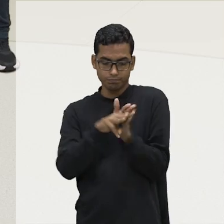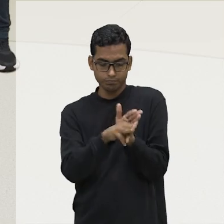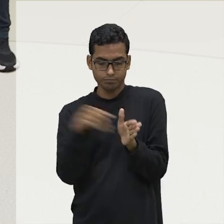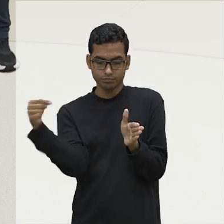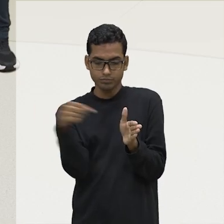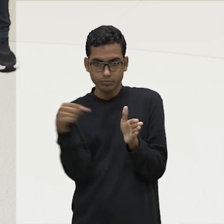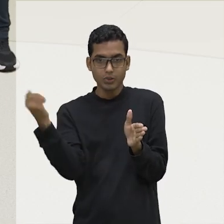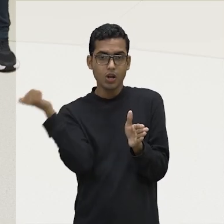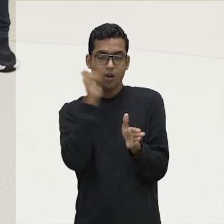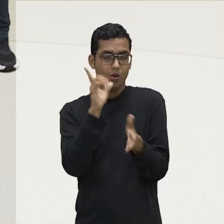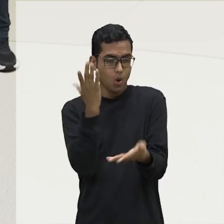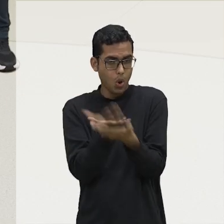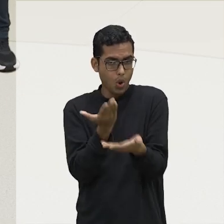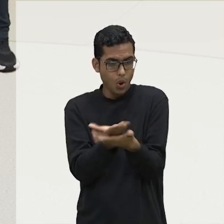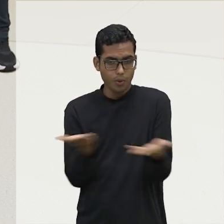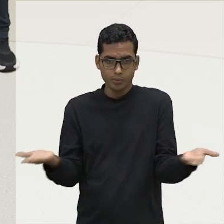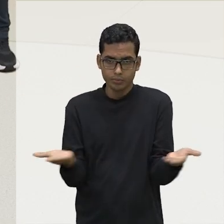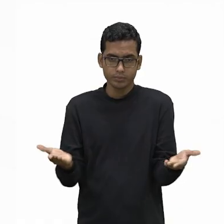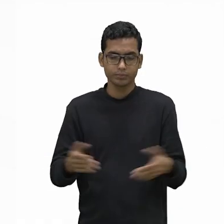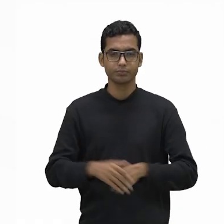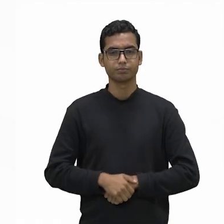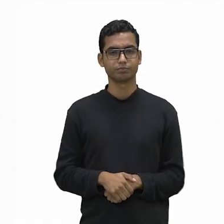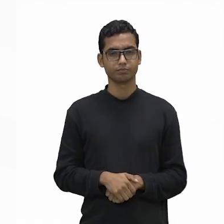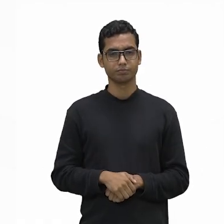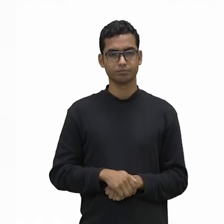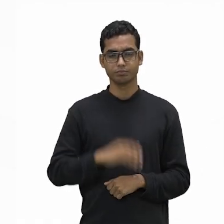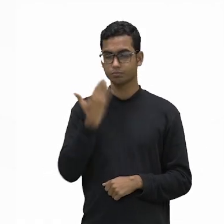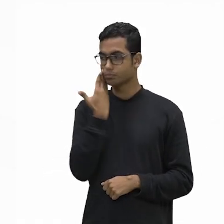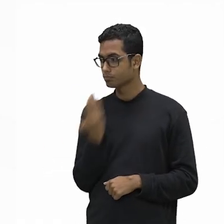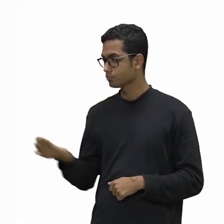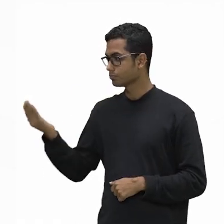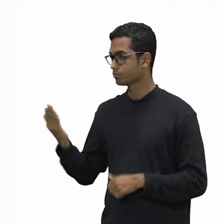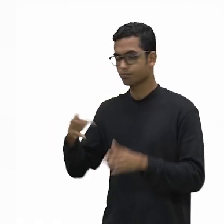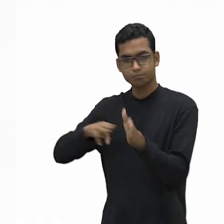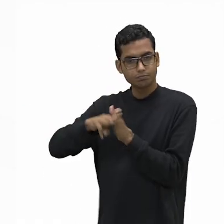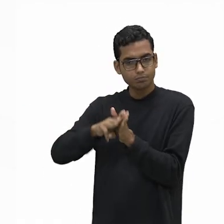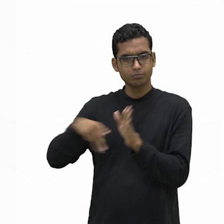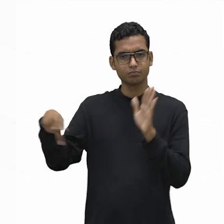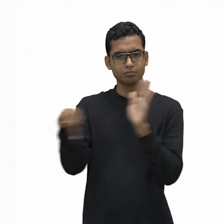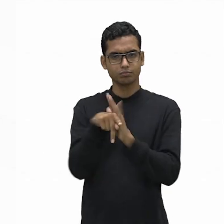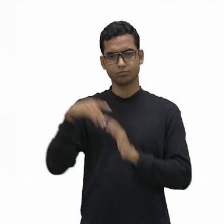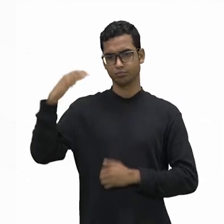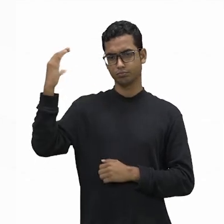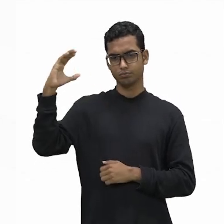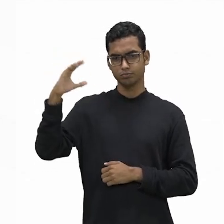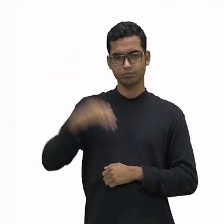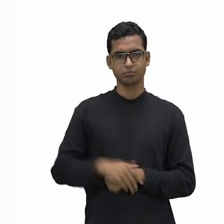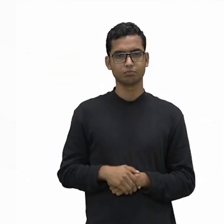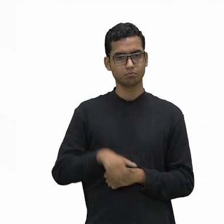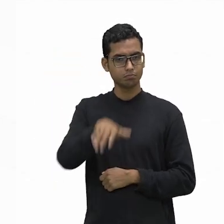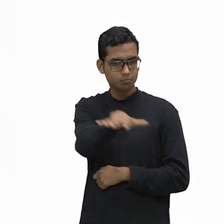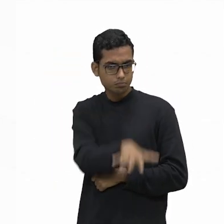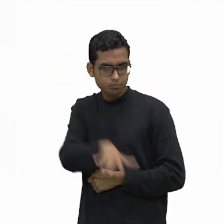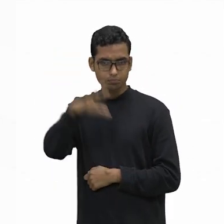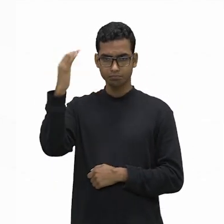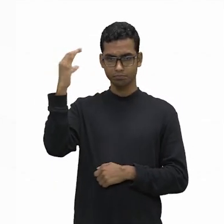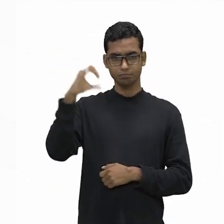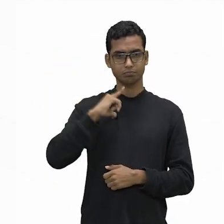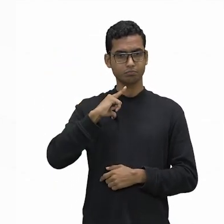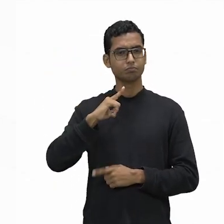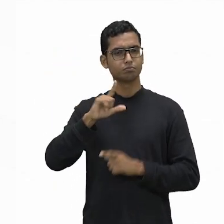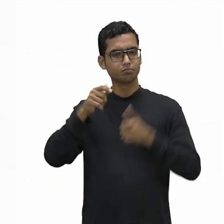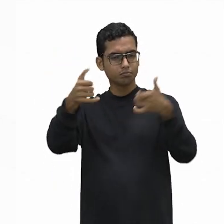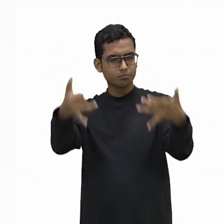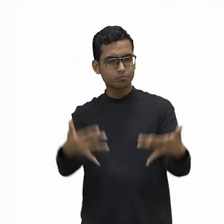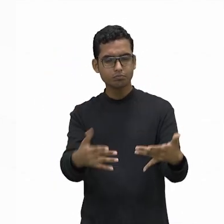que nós vamos estudar a partir de agora. Olha só, o método científico. No cerne das ciências, há uma abordagem